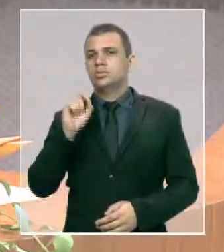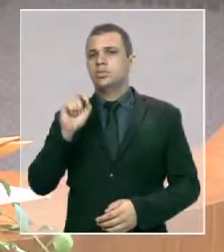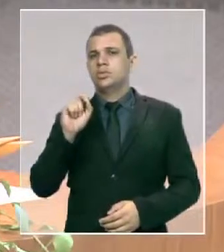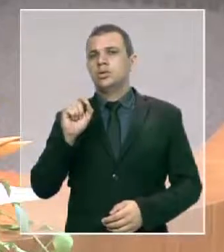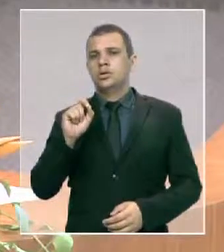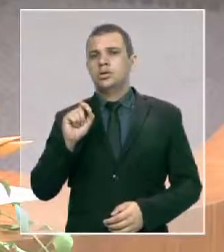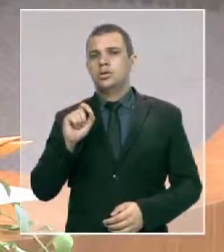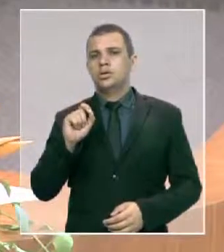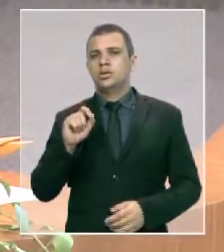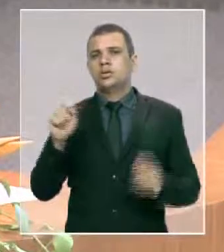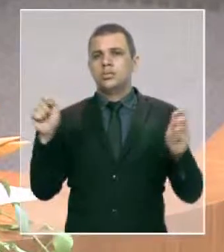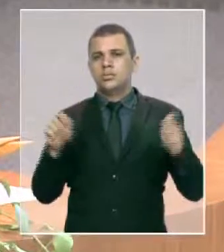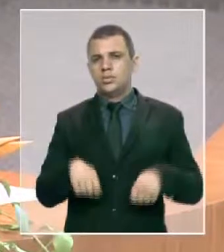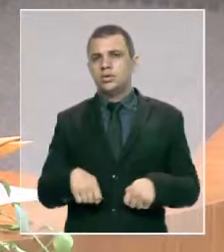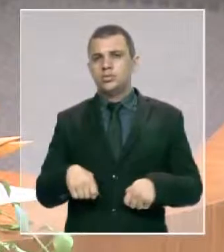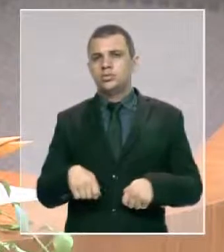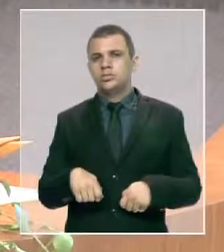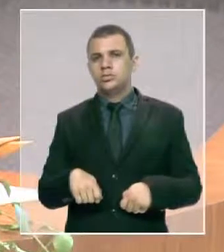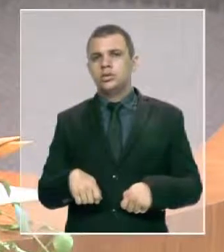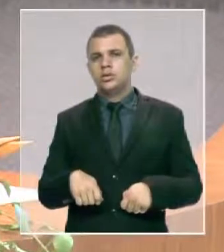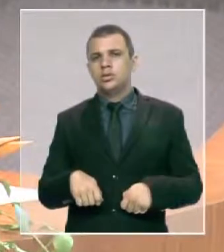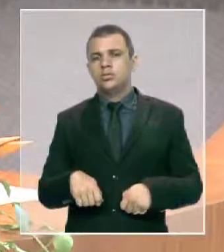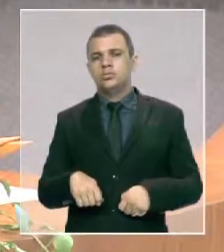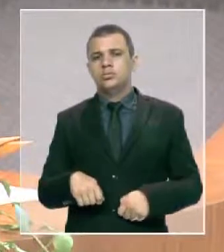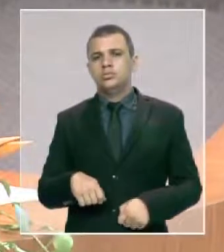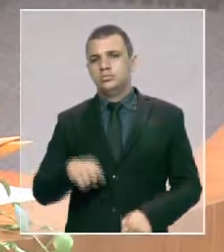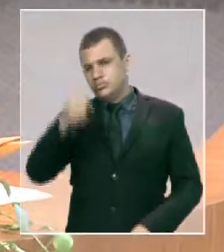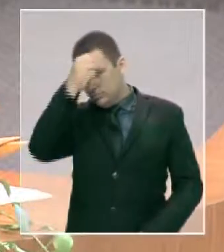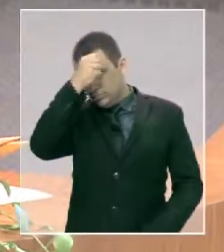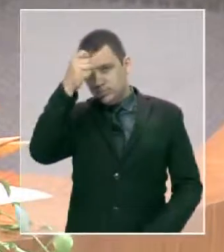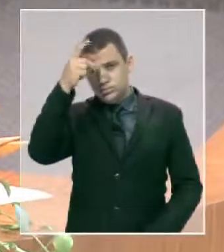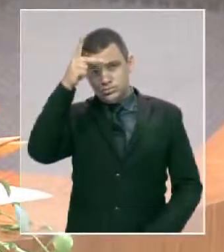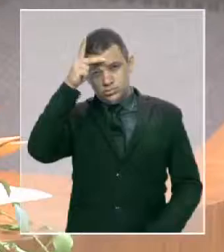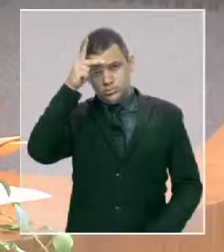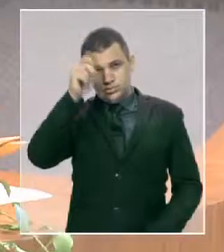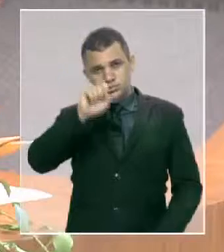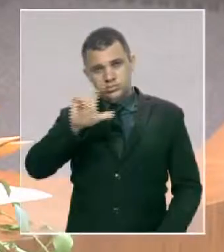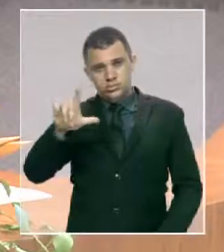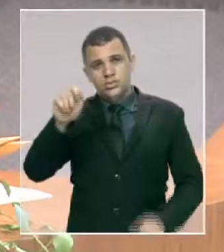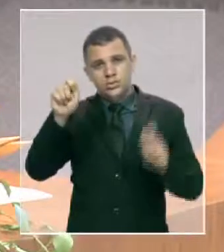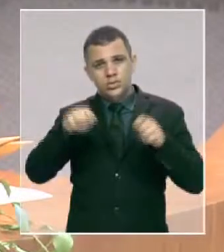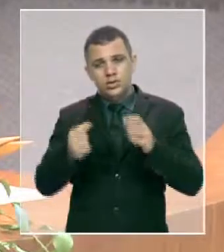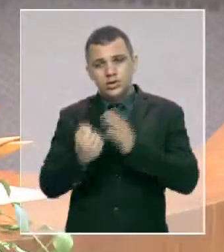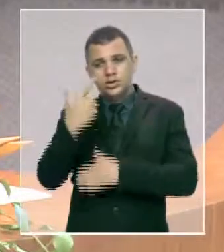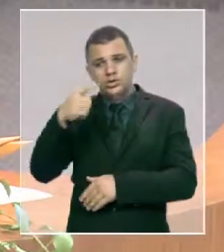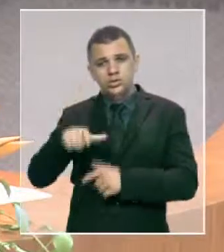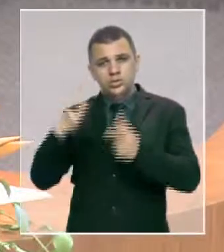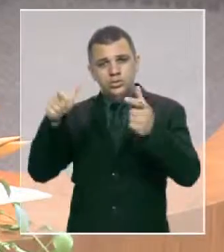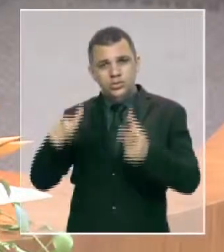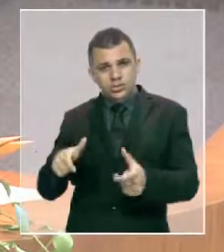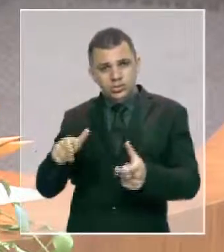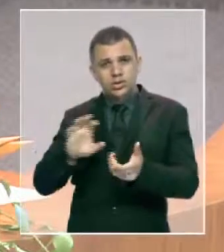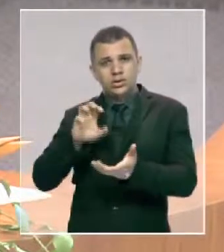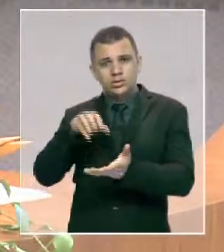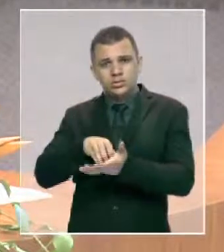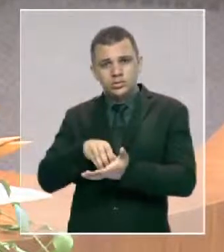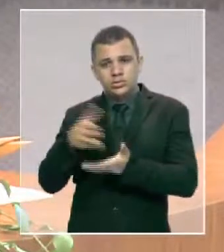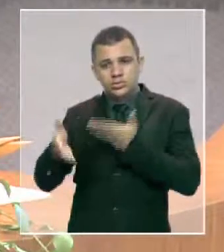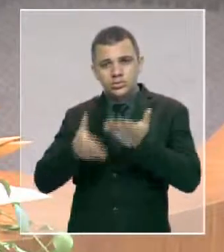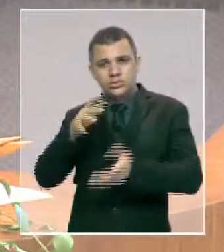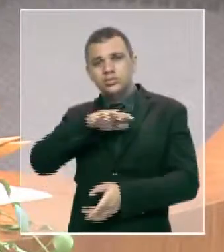possa reativar o centro de zoonose. É um absurdo que em São Luís nós não temos o centro de zoonose. O centro de zoonose